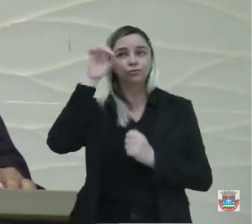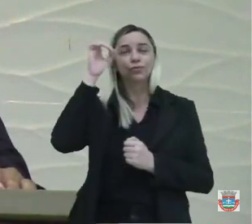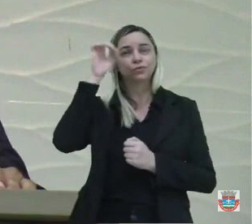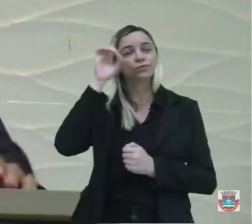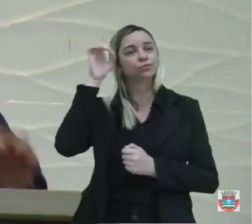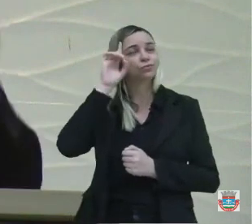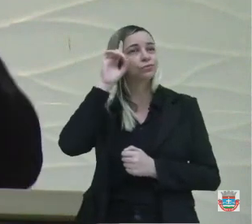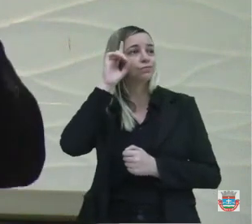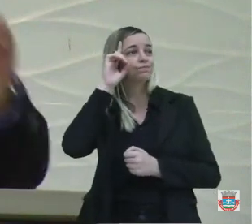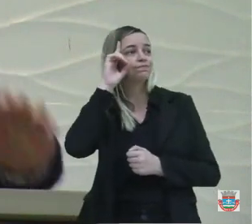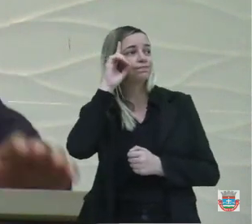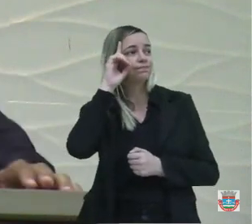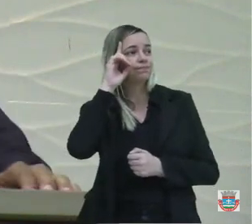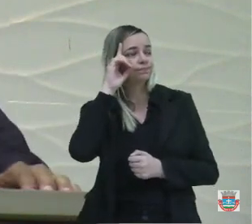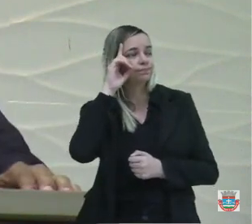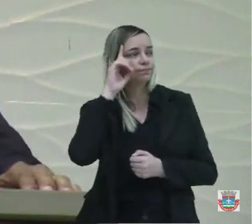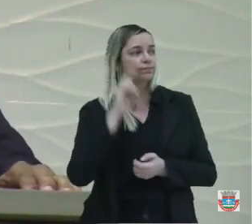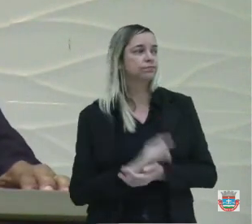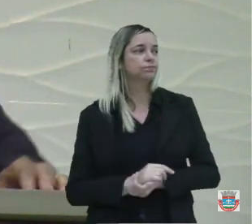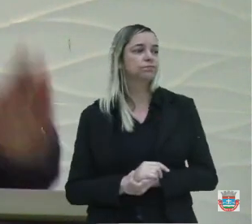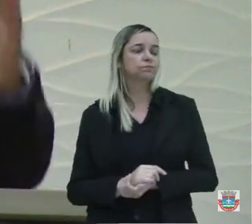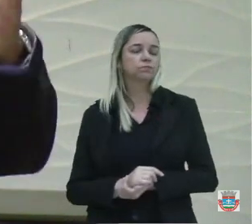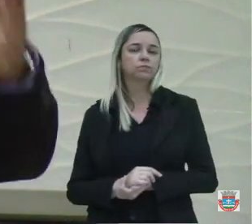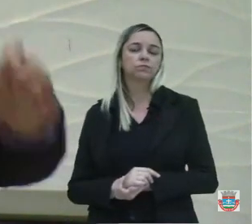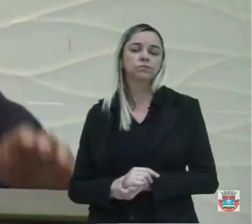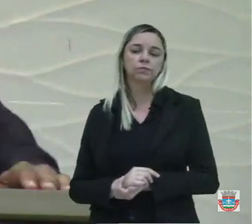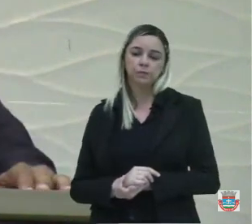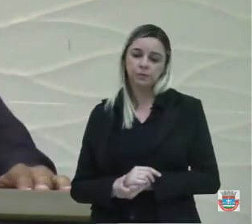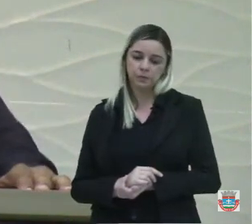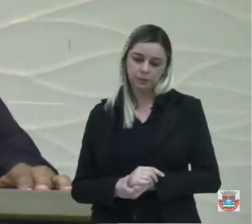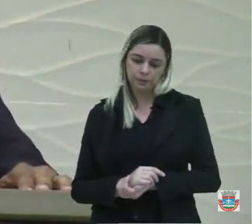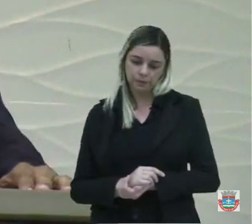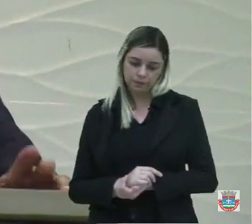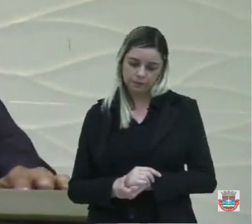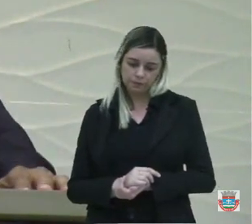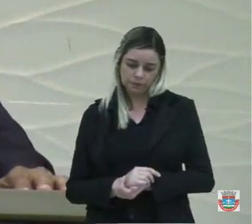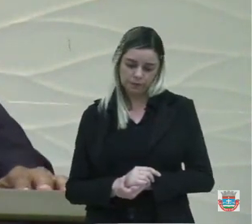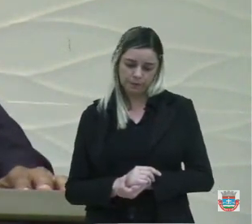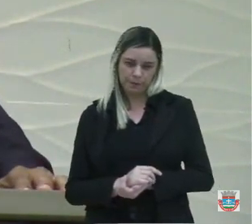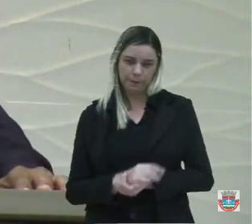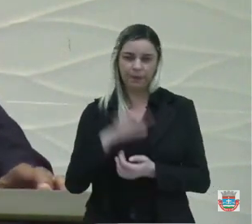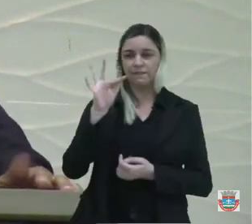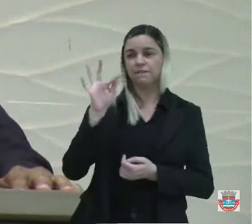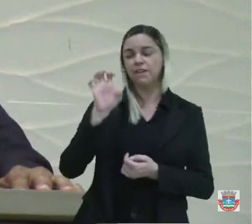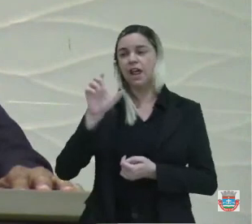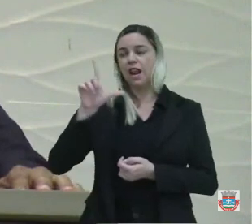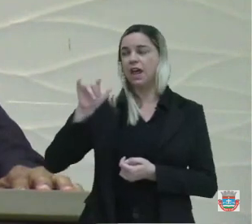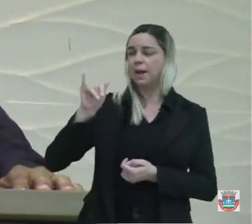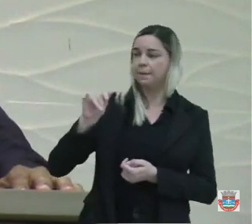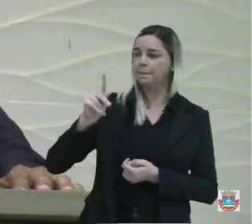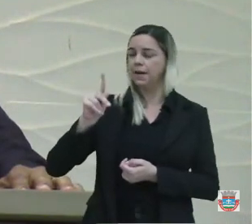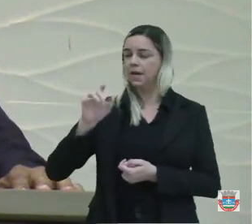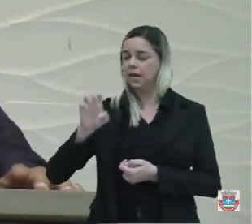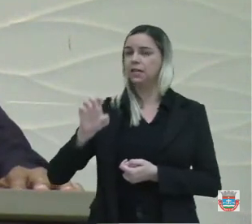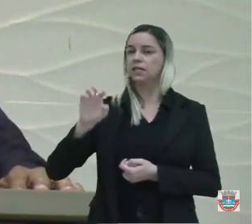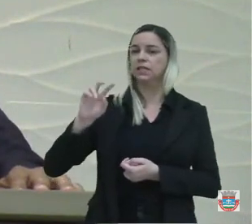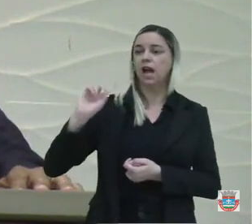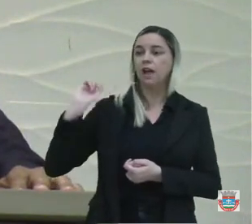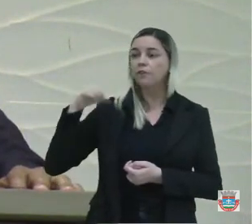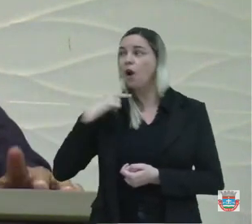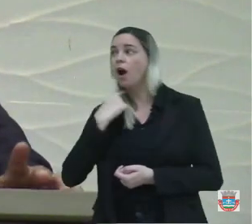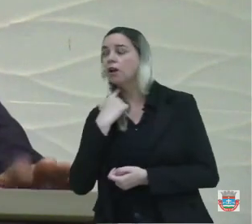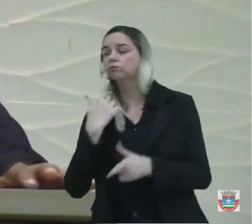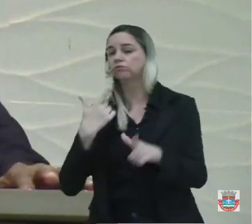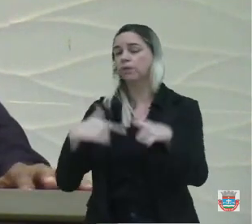ligado, me liga meu amigo Faguinho, né? Futuro doutor que trabalha ali com o Felipe, Felipe advogado, sobre